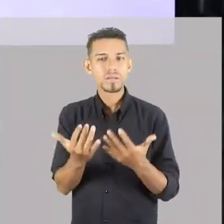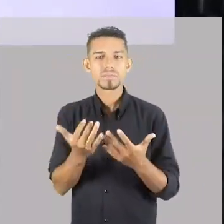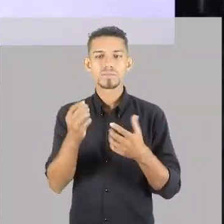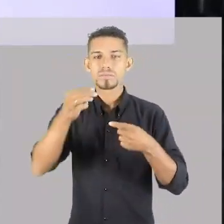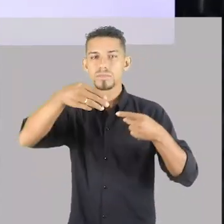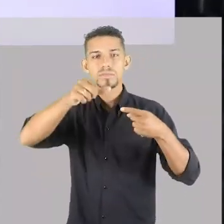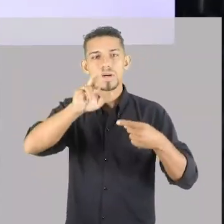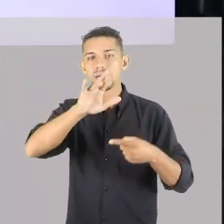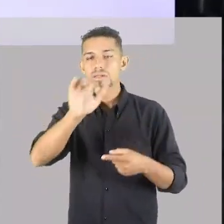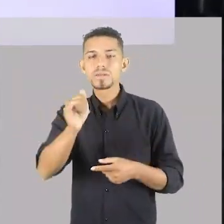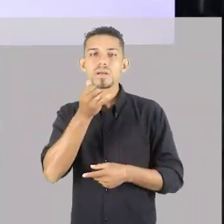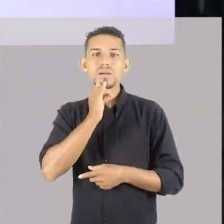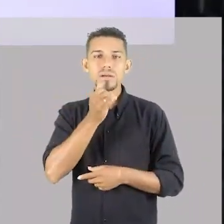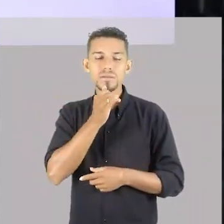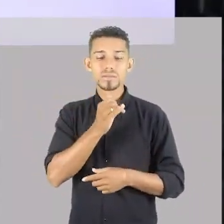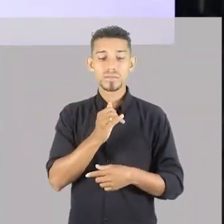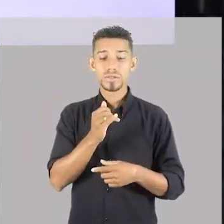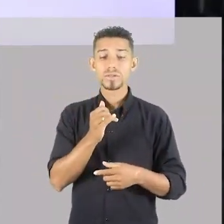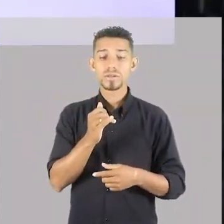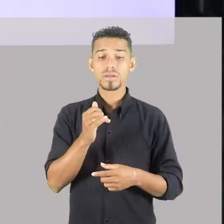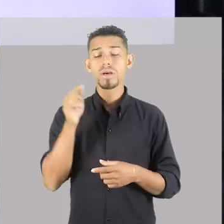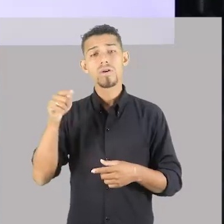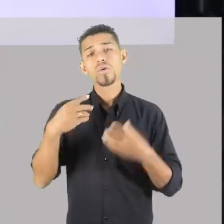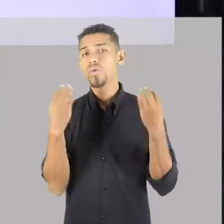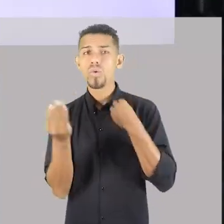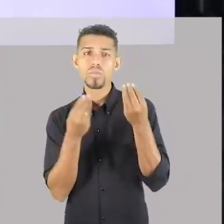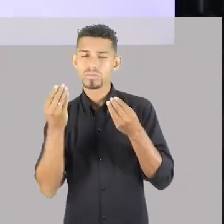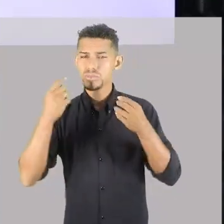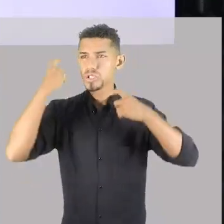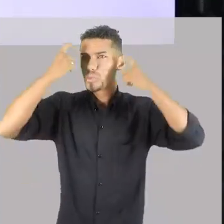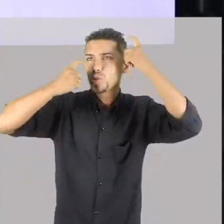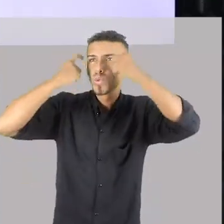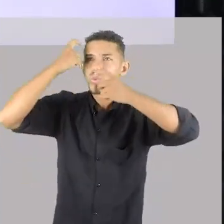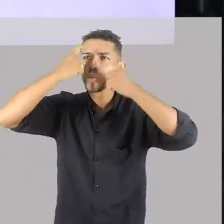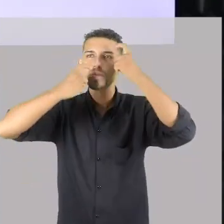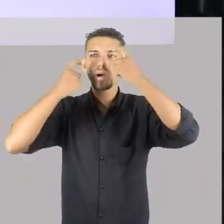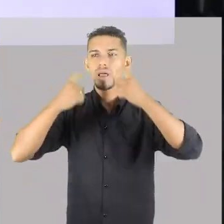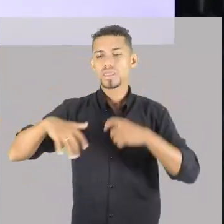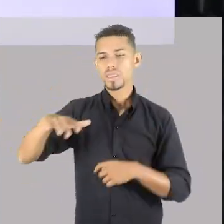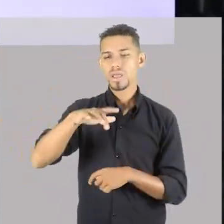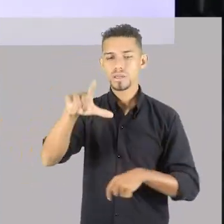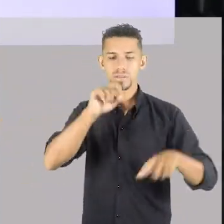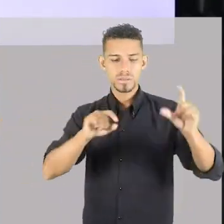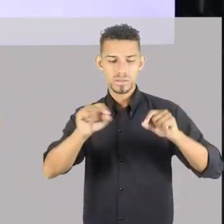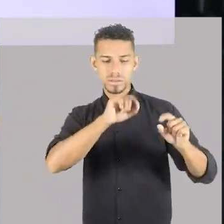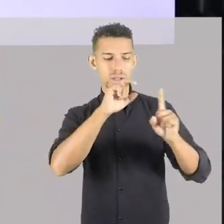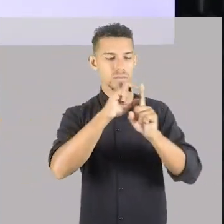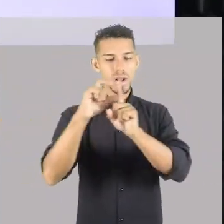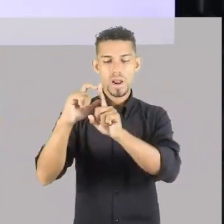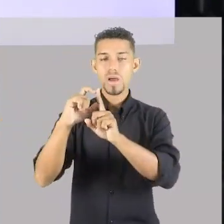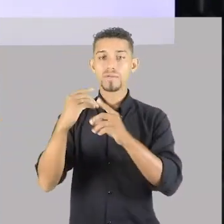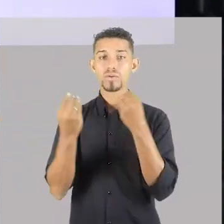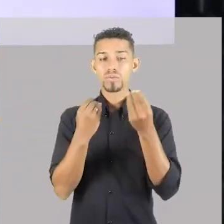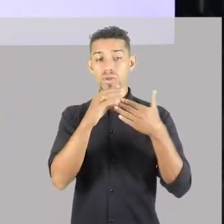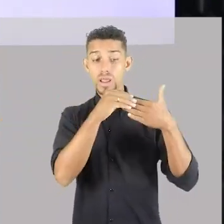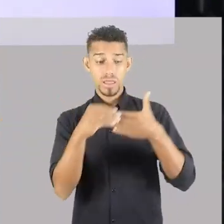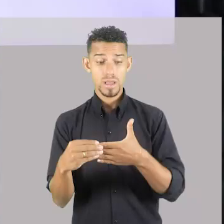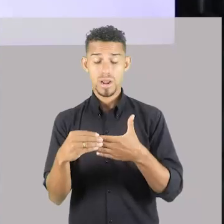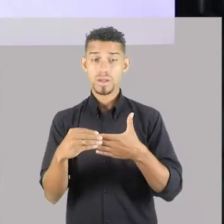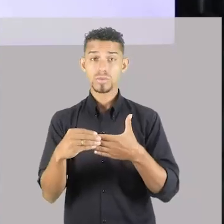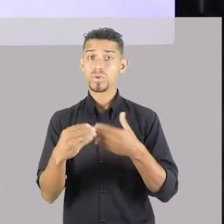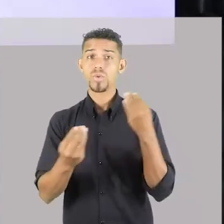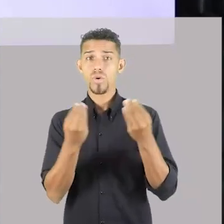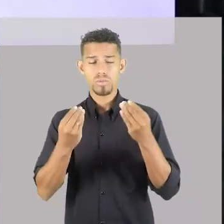até trouxe o exemplo aqui de Marina Colasanti, você vai ver como ela se preocupa na seleção das palavras, como ela traz ali, como